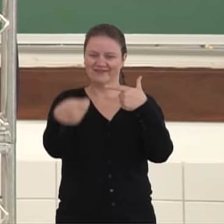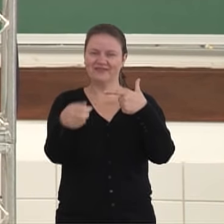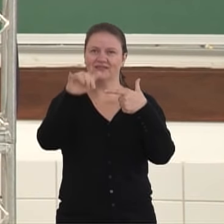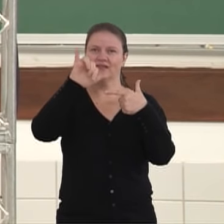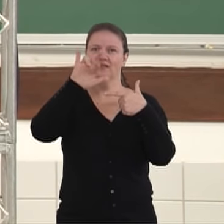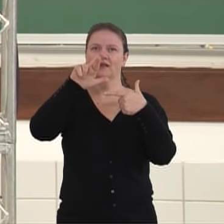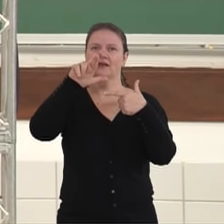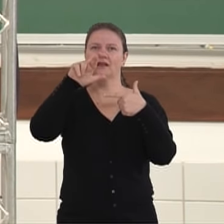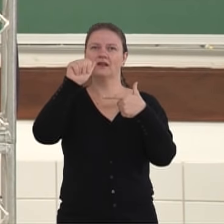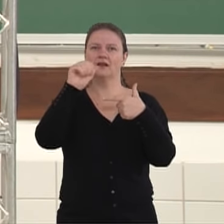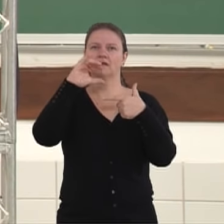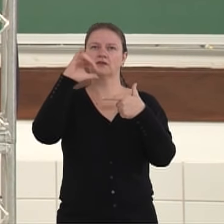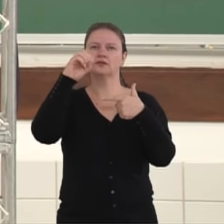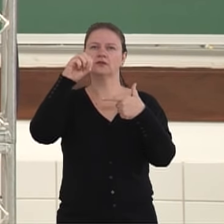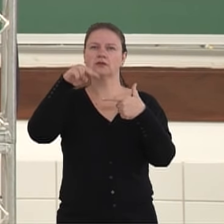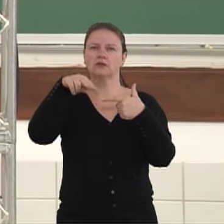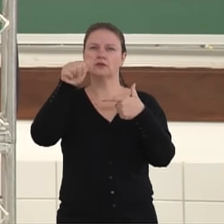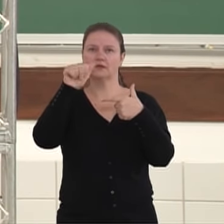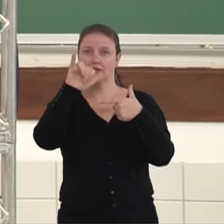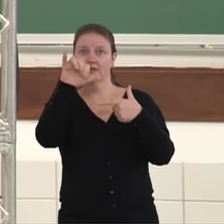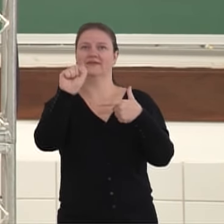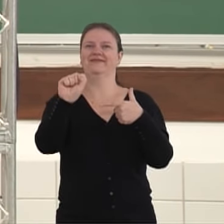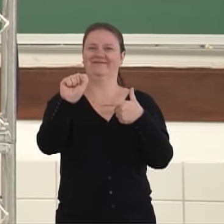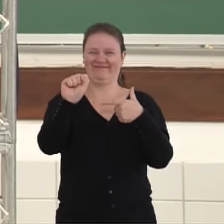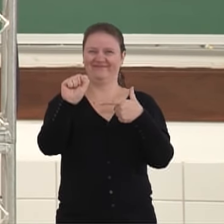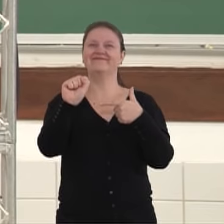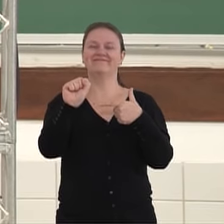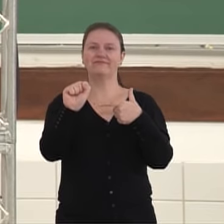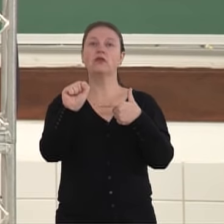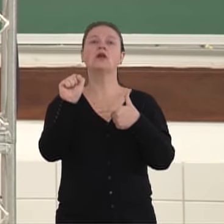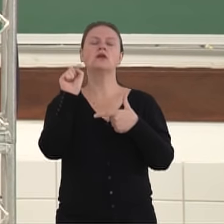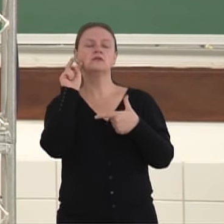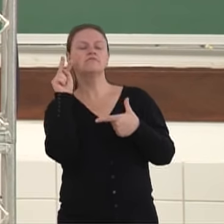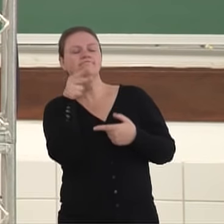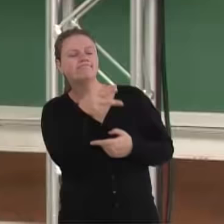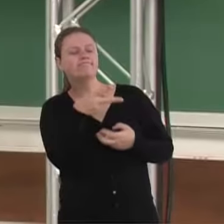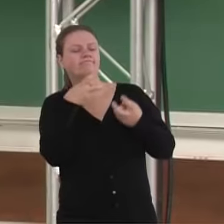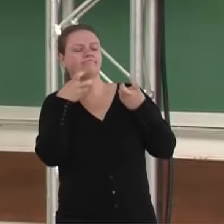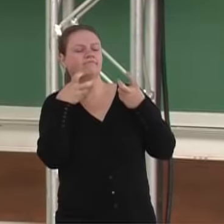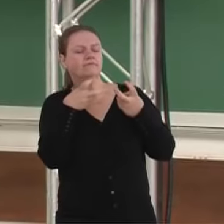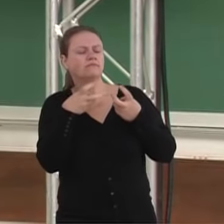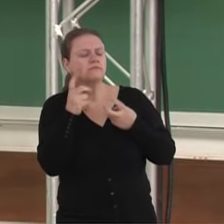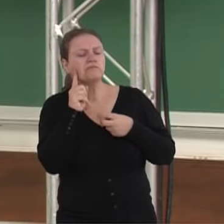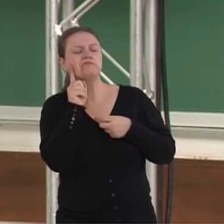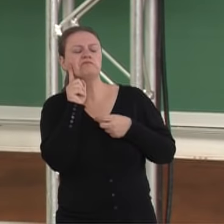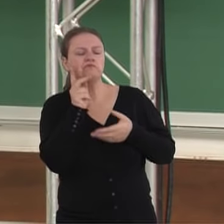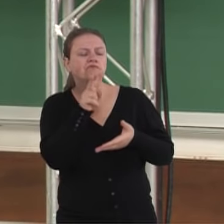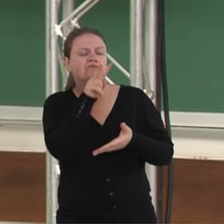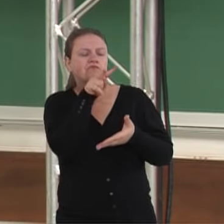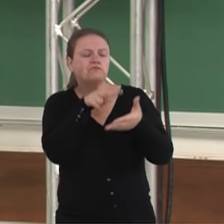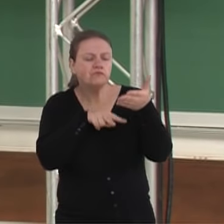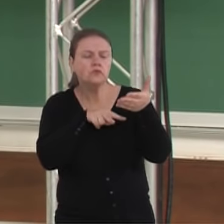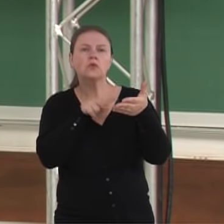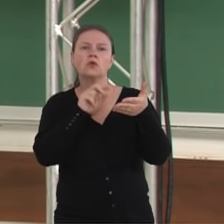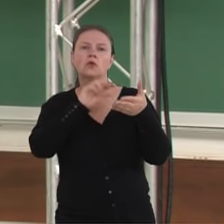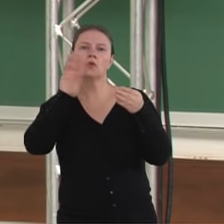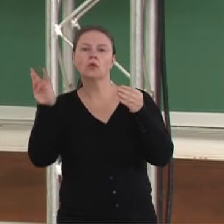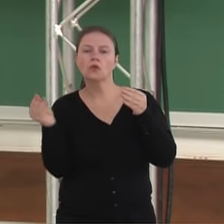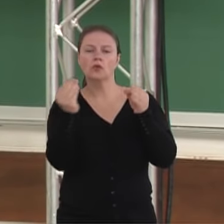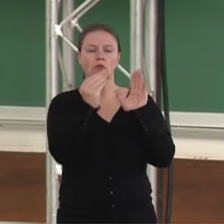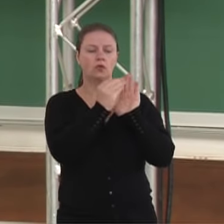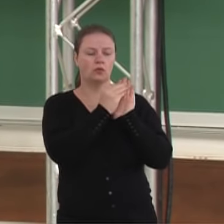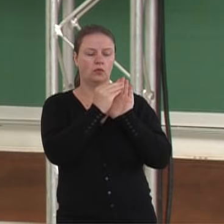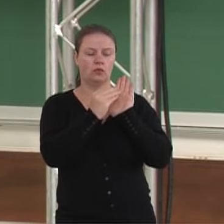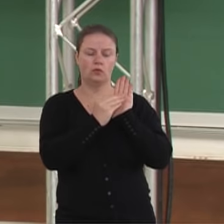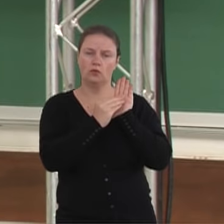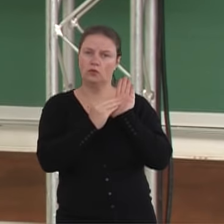passada, quais são os números irracionais? Vocês vão olhar o que nós vimos e vão colocar aqui